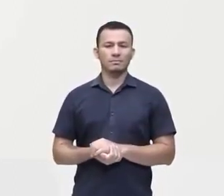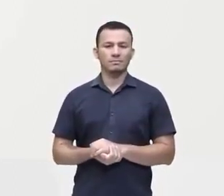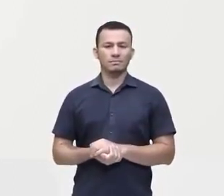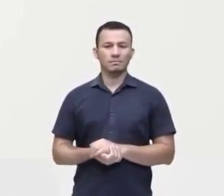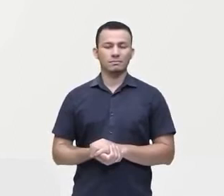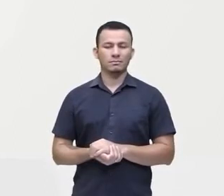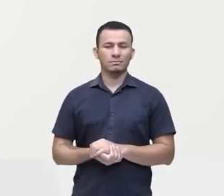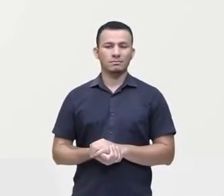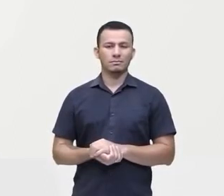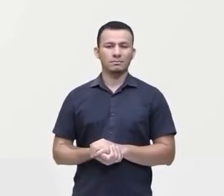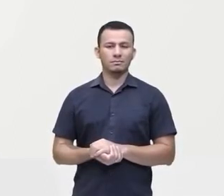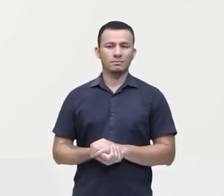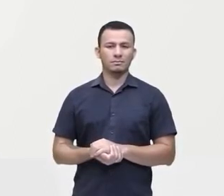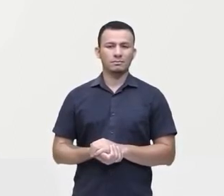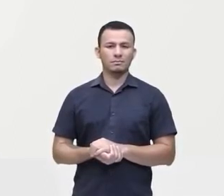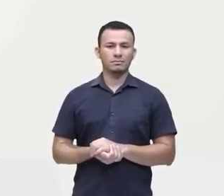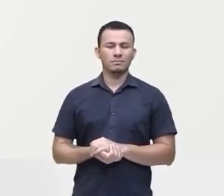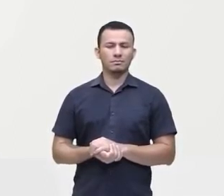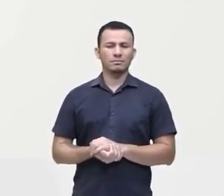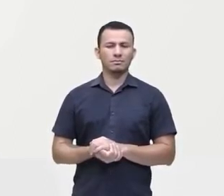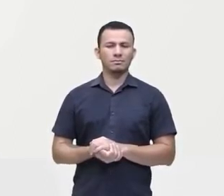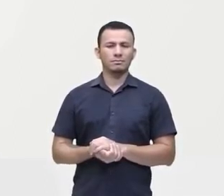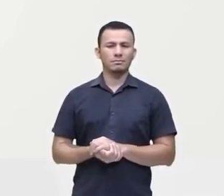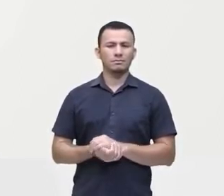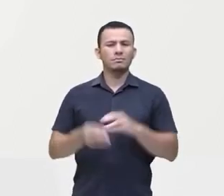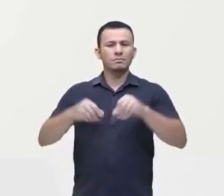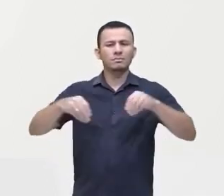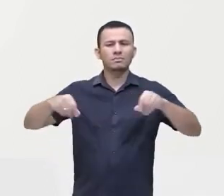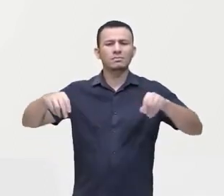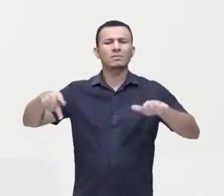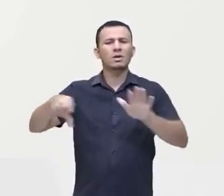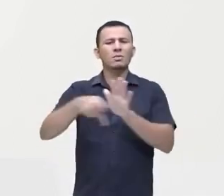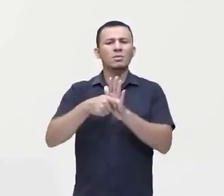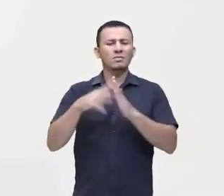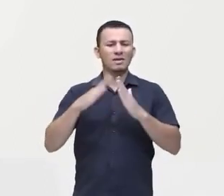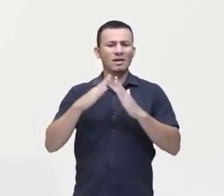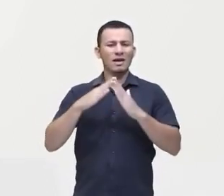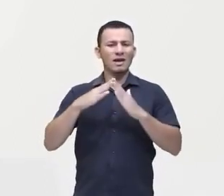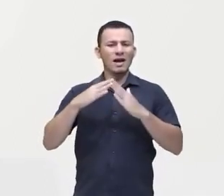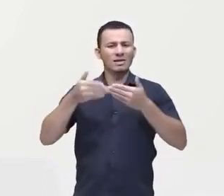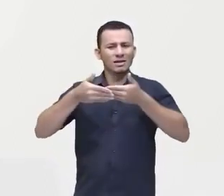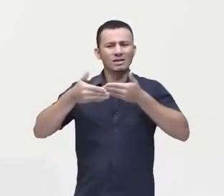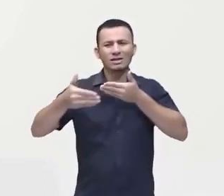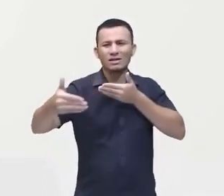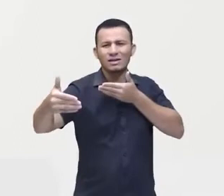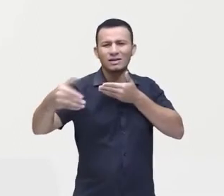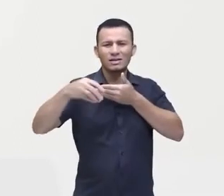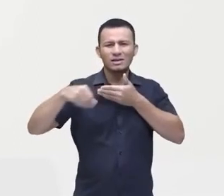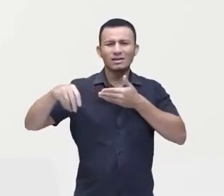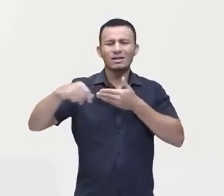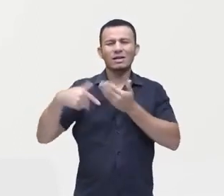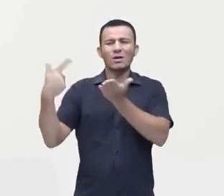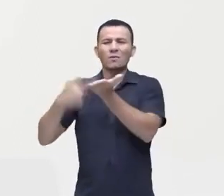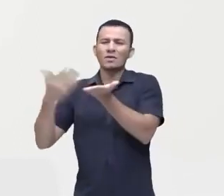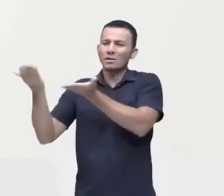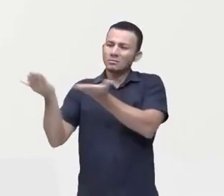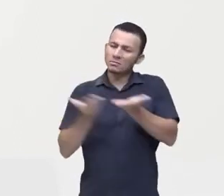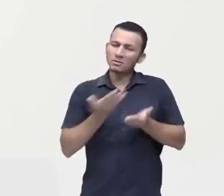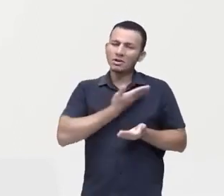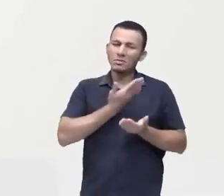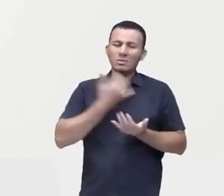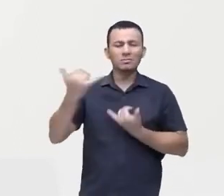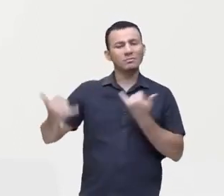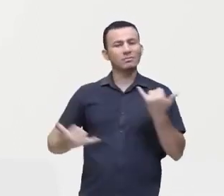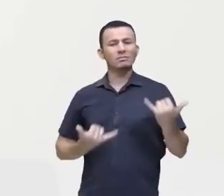Elas estão brincando no quintal da casa delas, ó. Ou do coleguinha, foram convidadas do coleguinha.